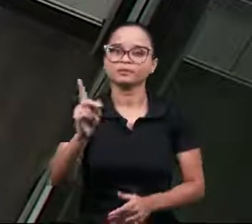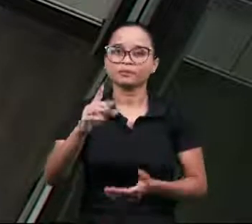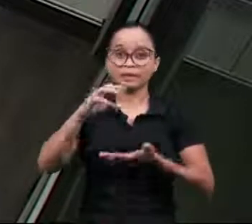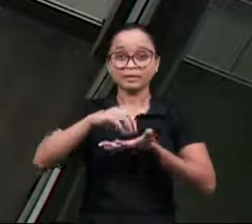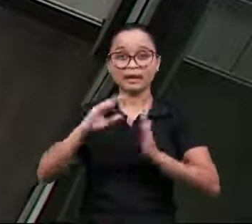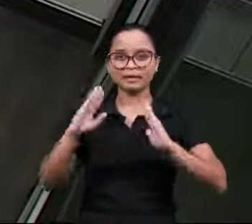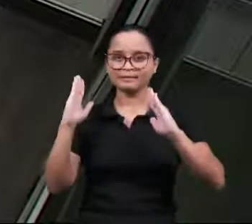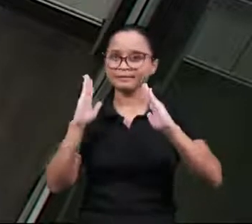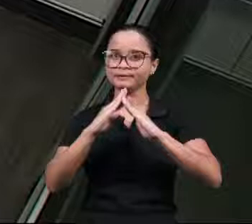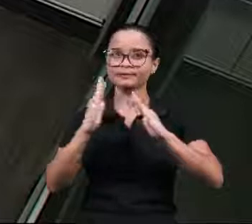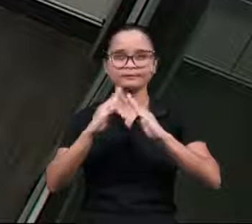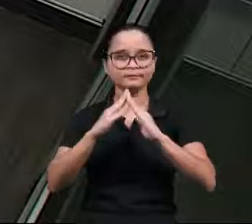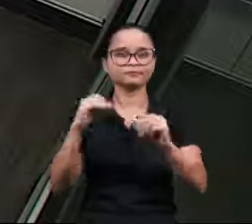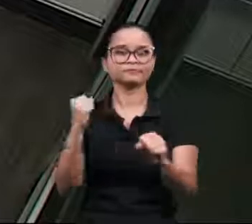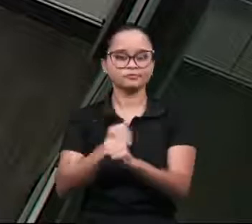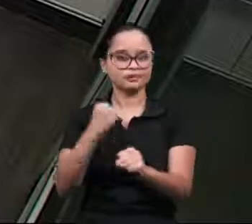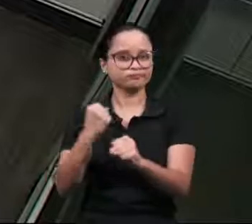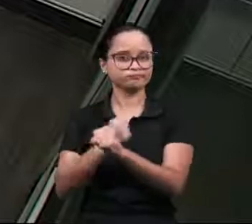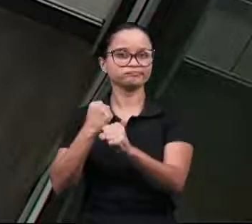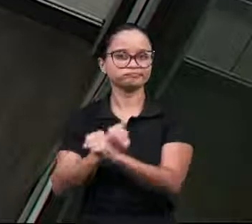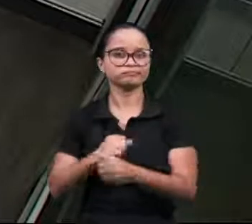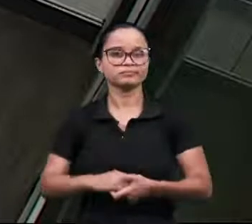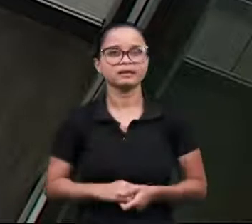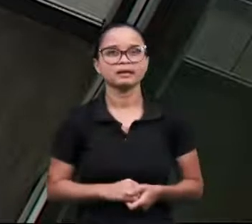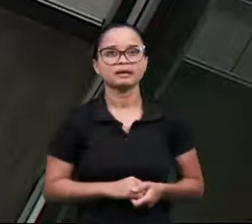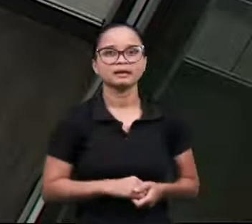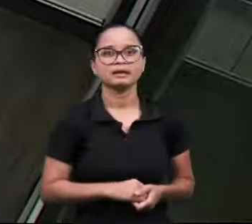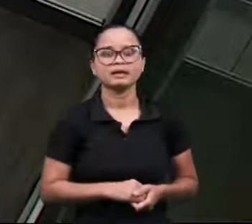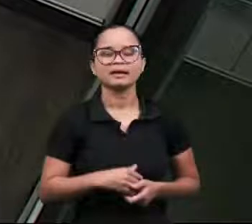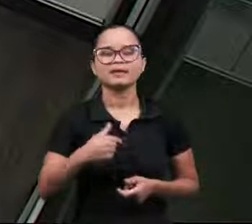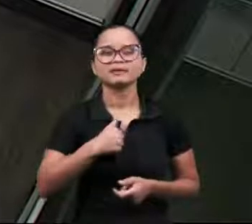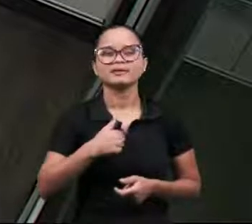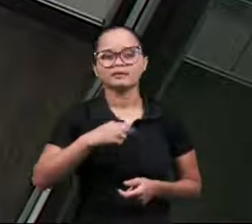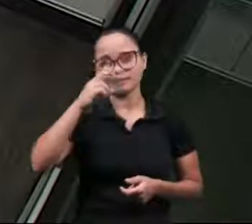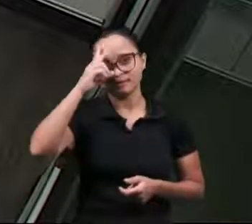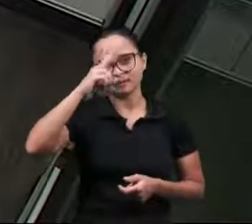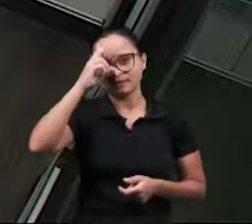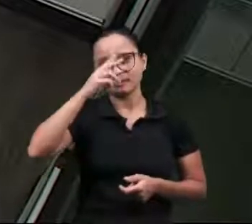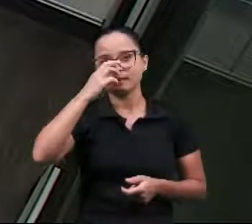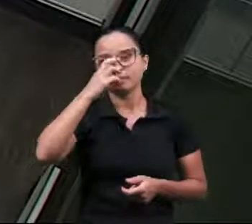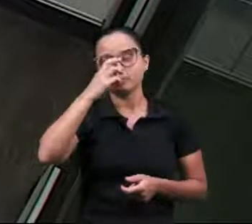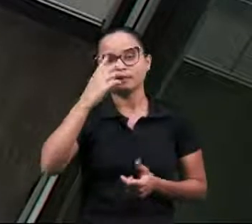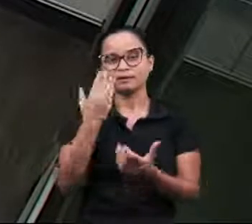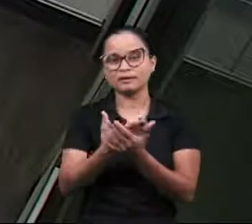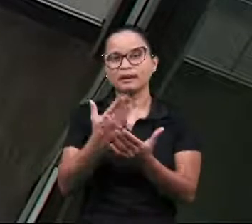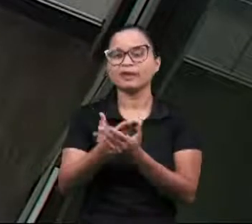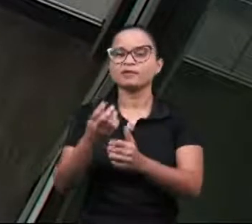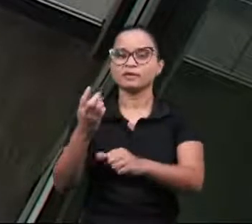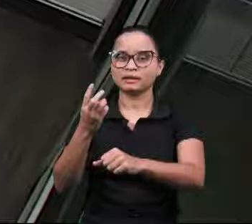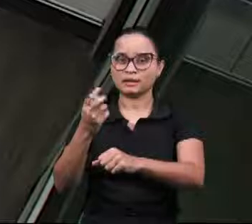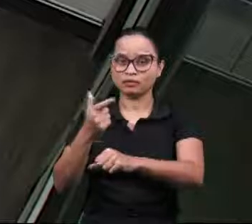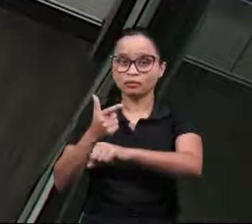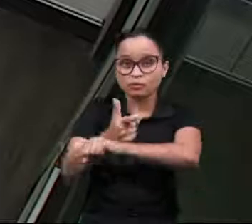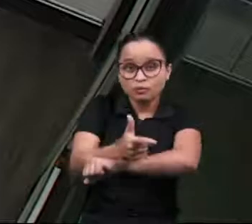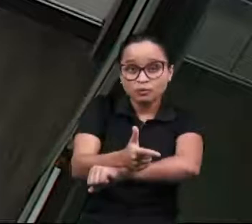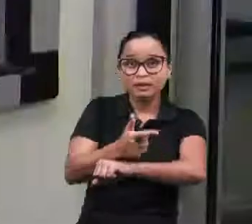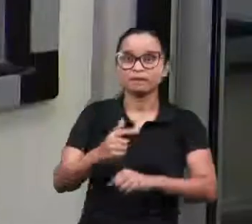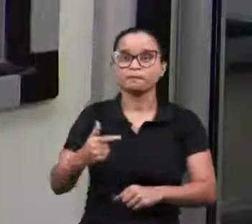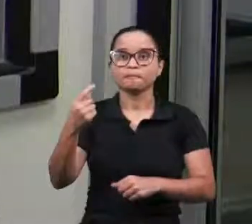casa, né? Também me lembro de aulas que o senhor dava no primeiro período também, como funcionava a igreja, né? A gente tinha lá